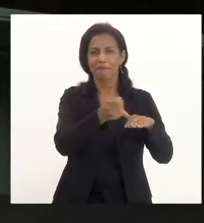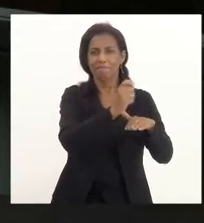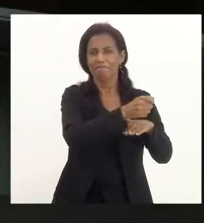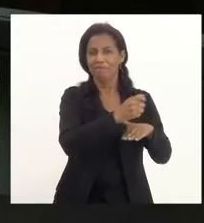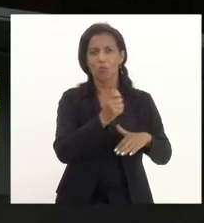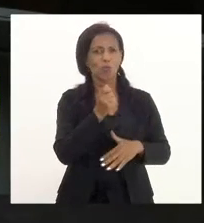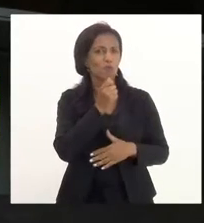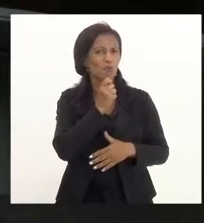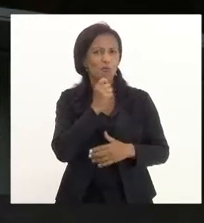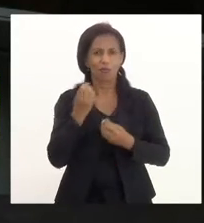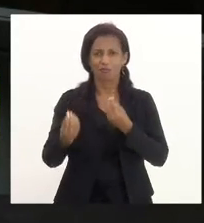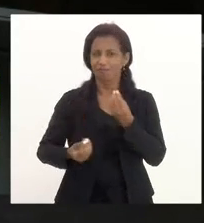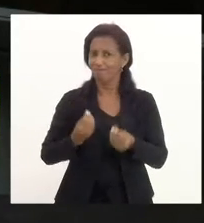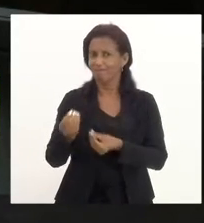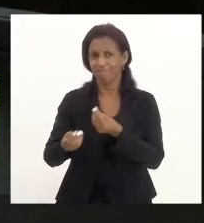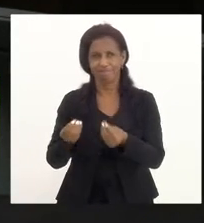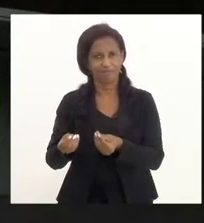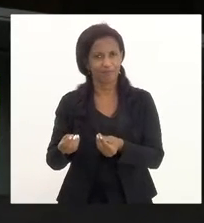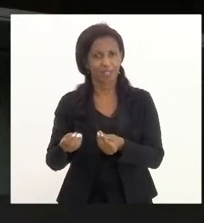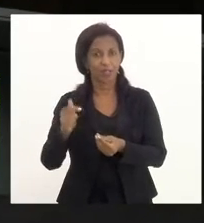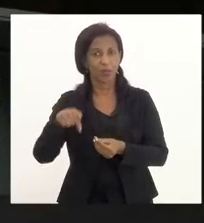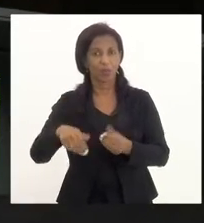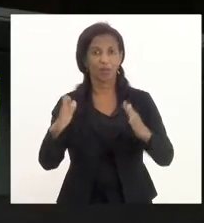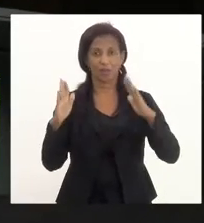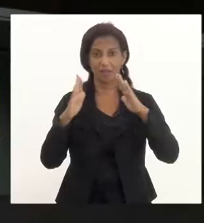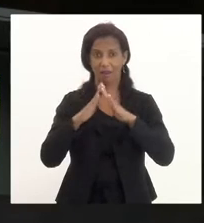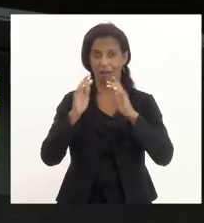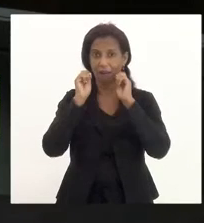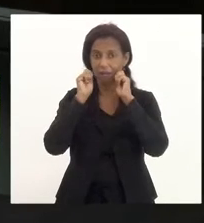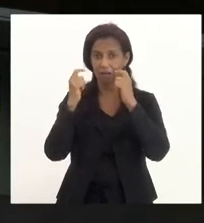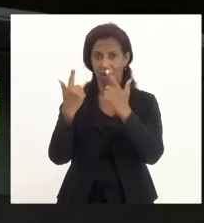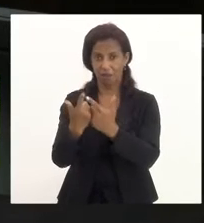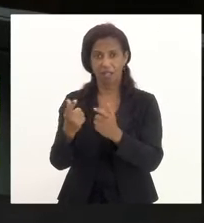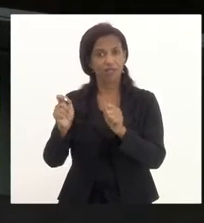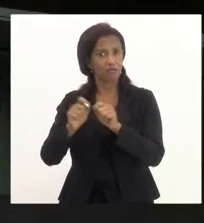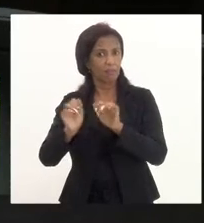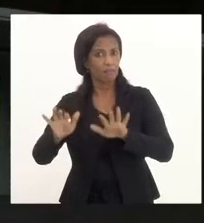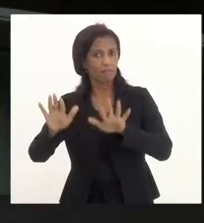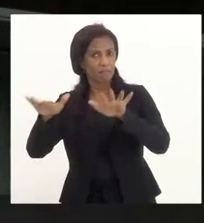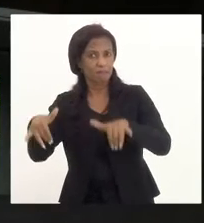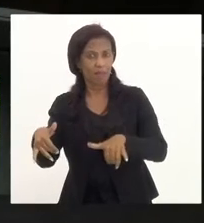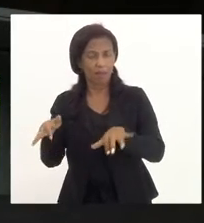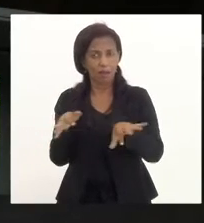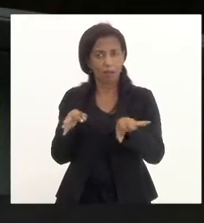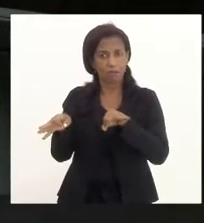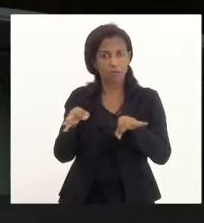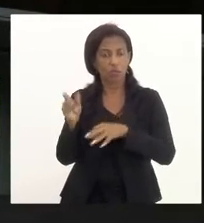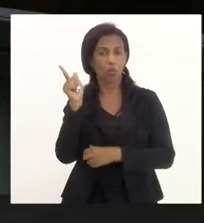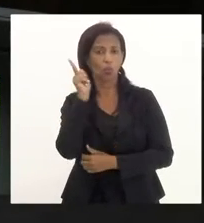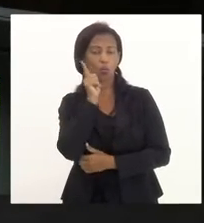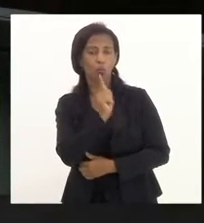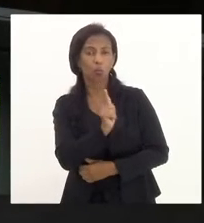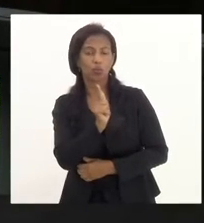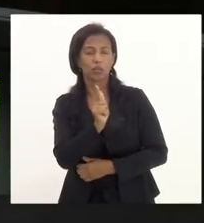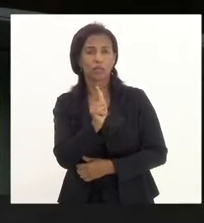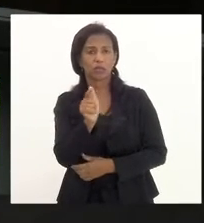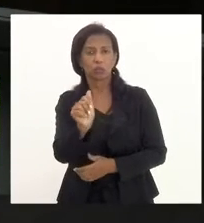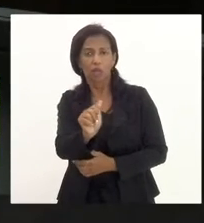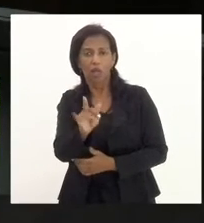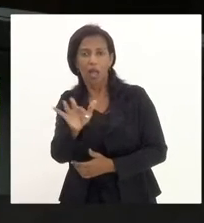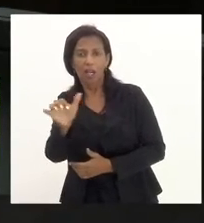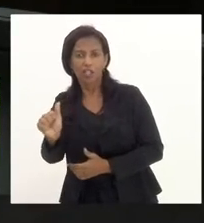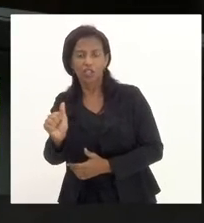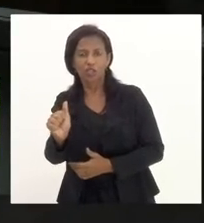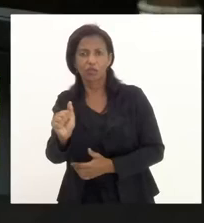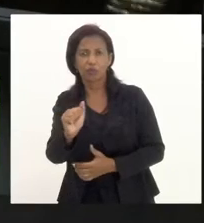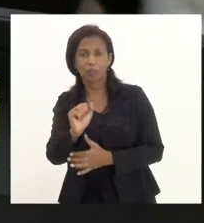seus pagamentos Então o que essa casa é muito bem à medida que conseguiu colocar ativos